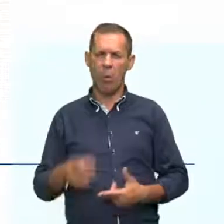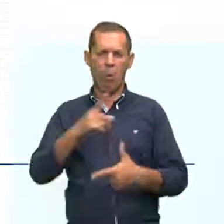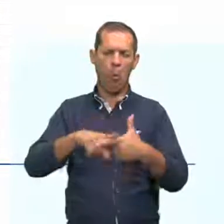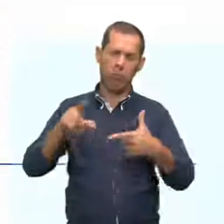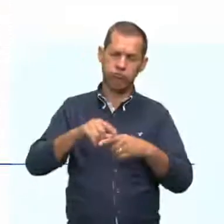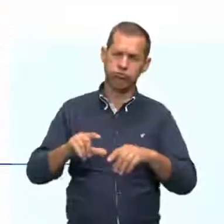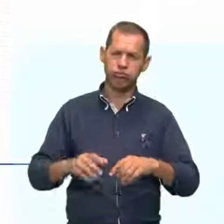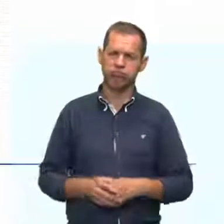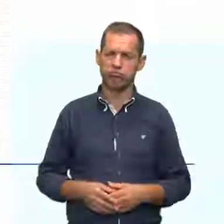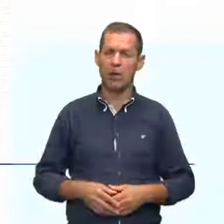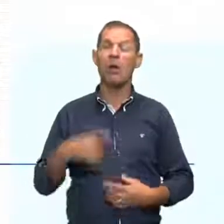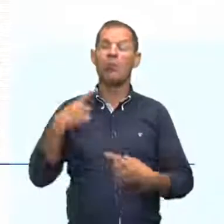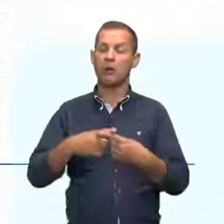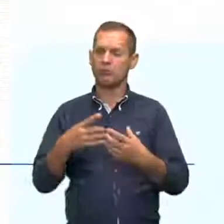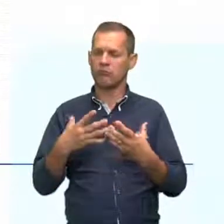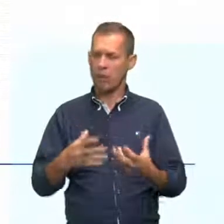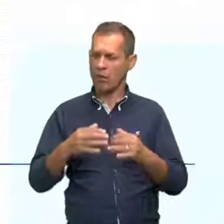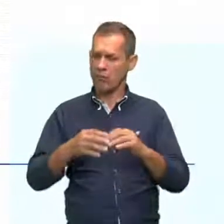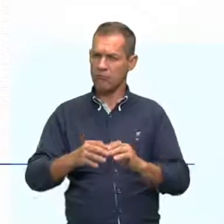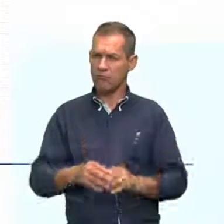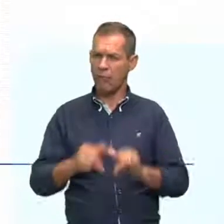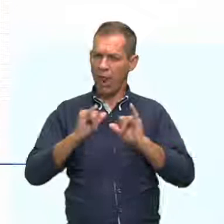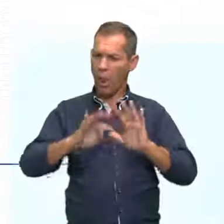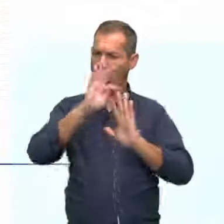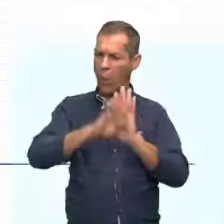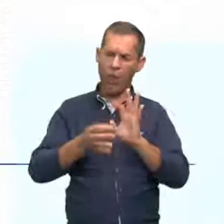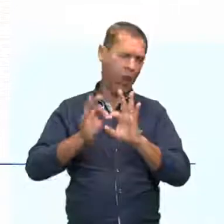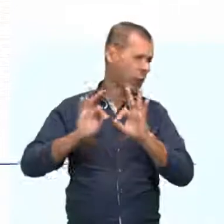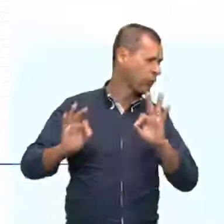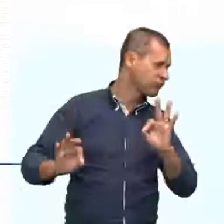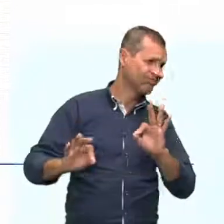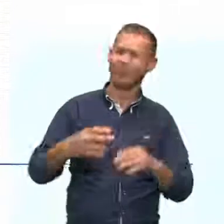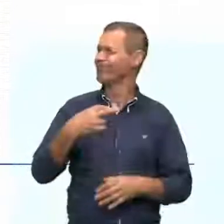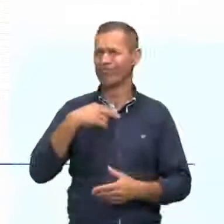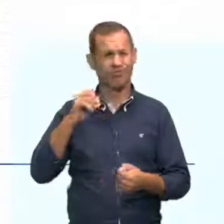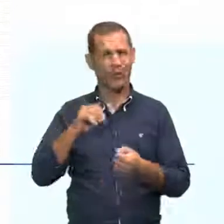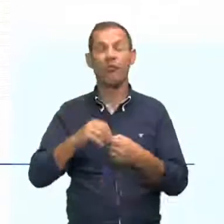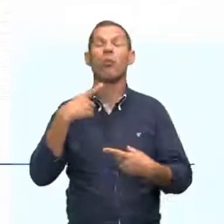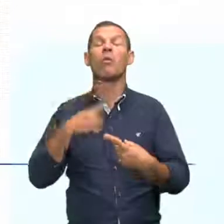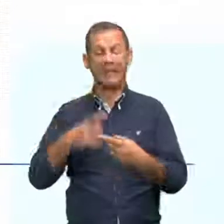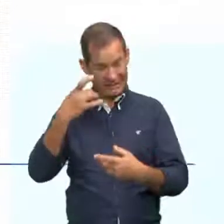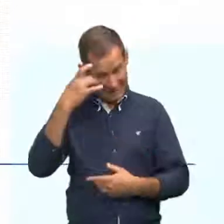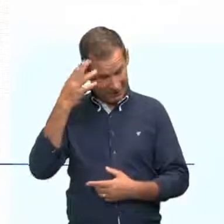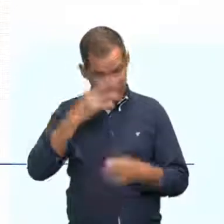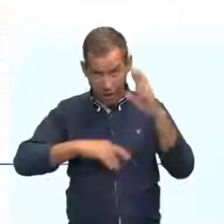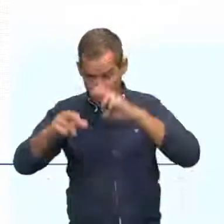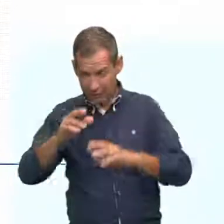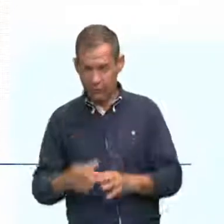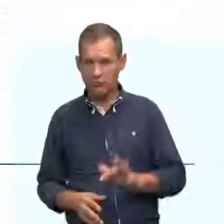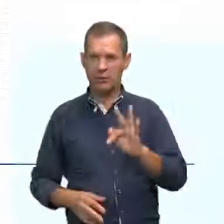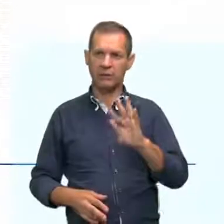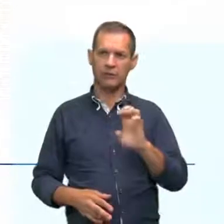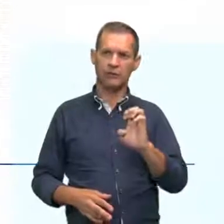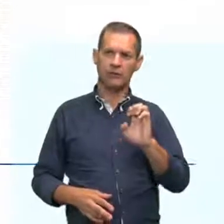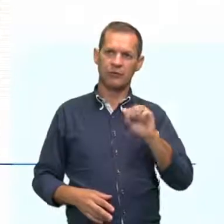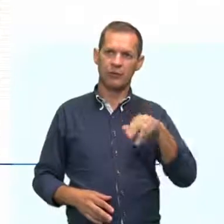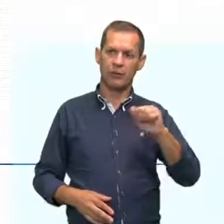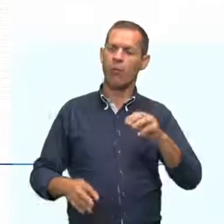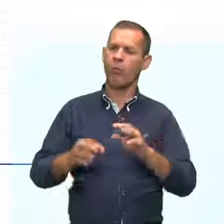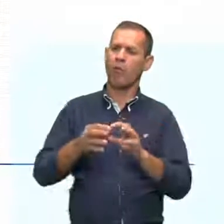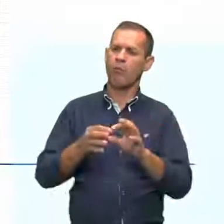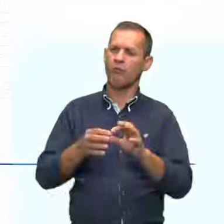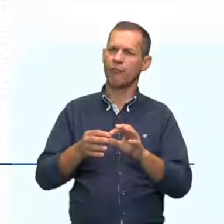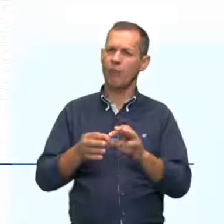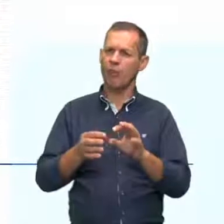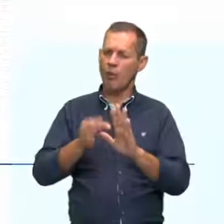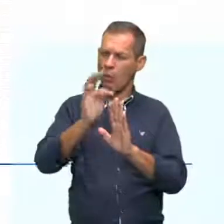problema. Se você quer transmitir textos muito longos, não pode fazer isso porque facilita a análise de frequência. Agora, se o texto for